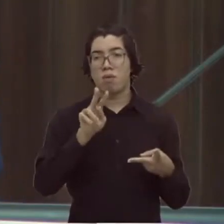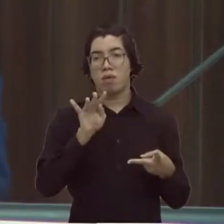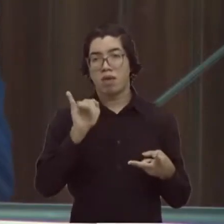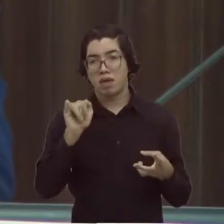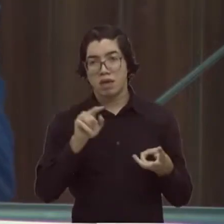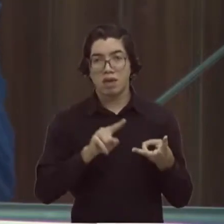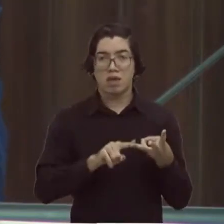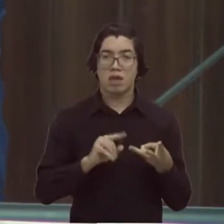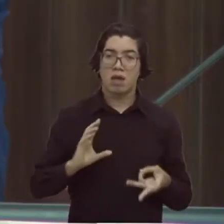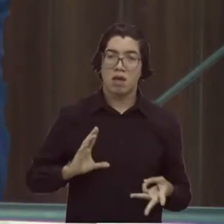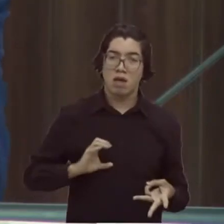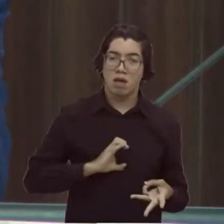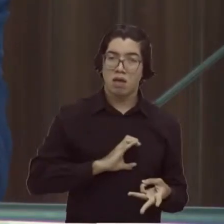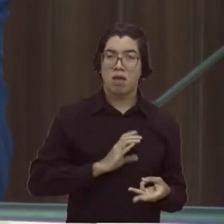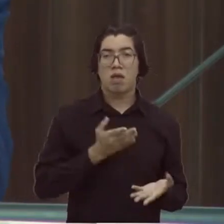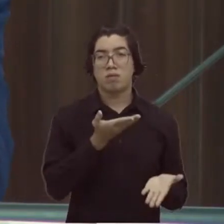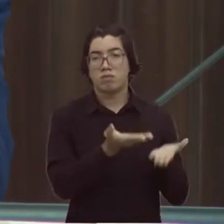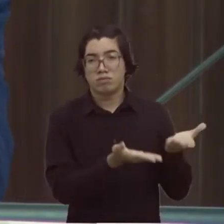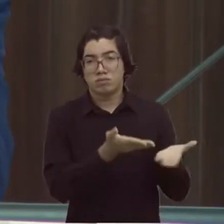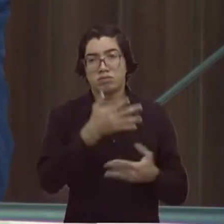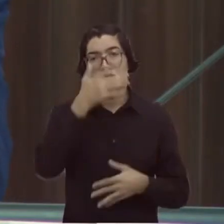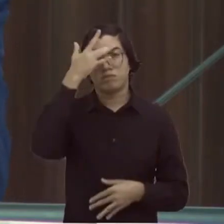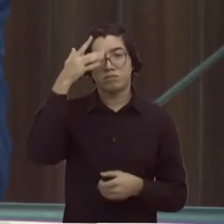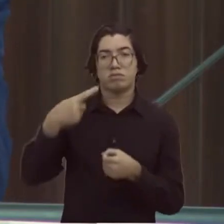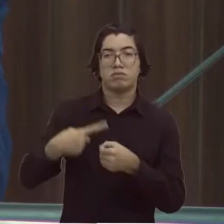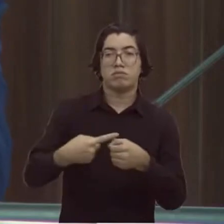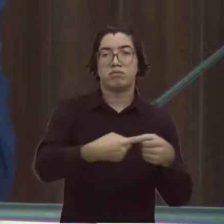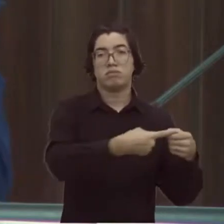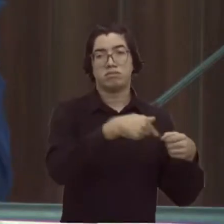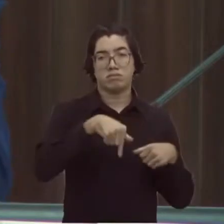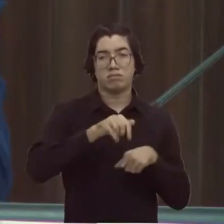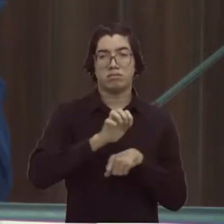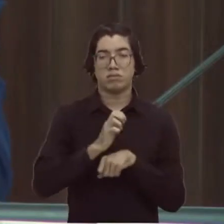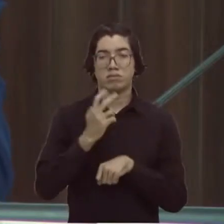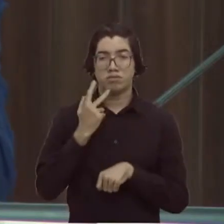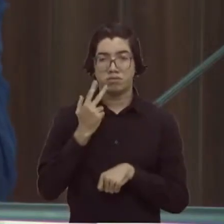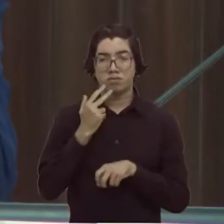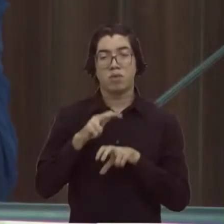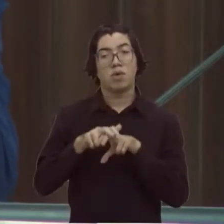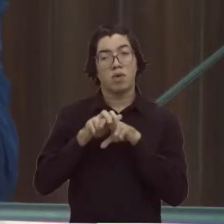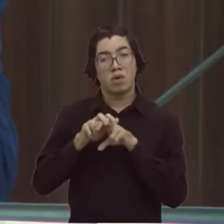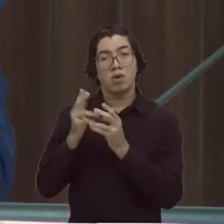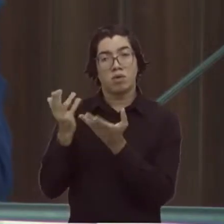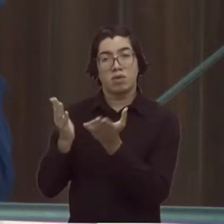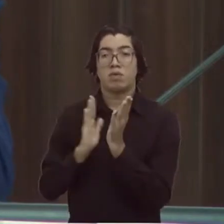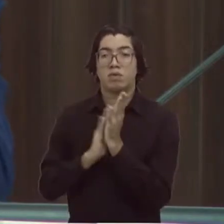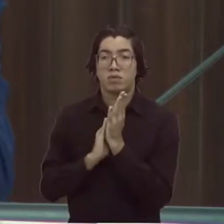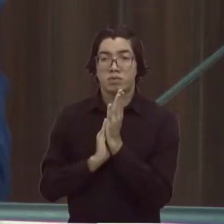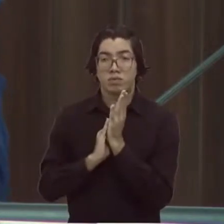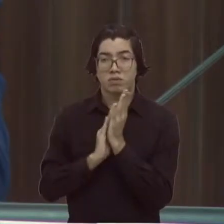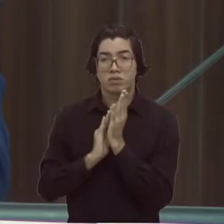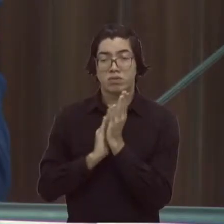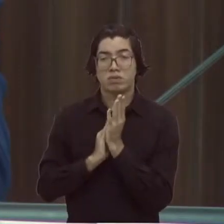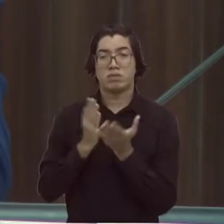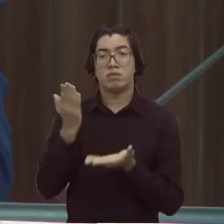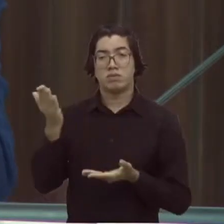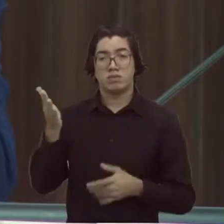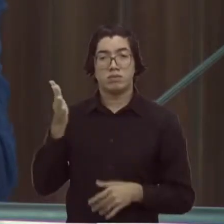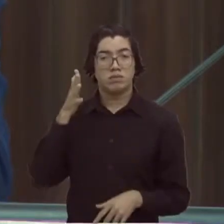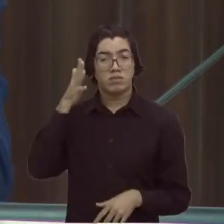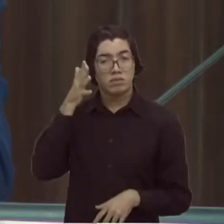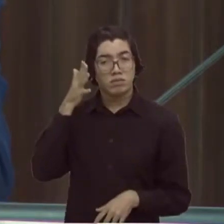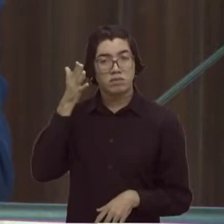Didi eu queria lhe parabenizar por fazer o povo reconhecer ou ver